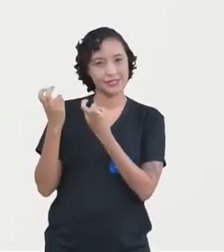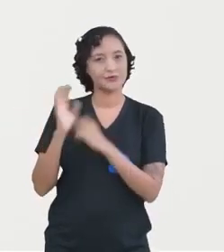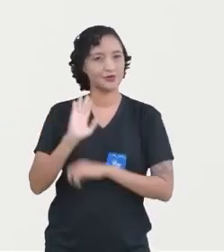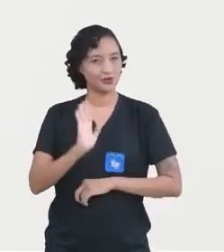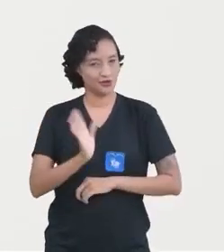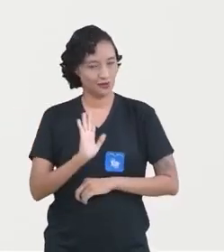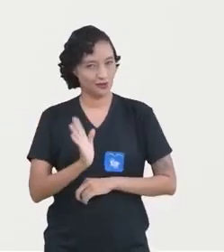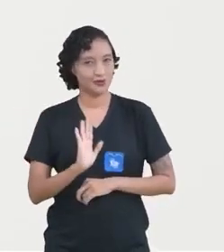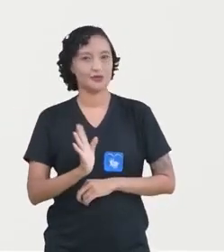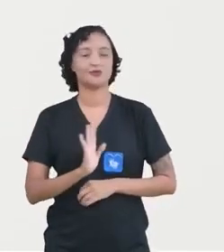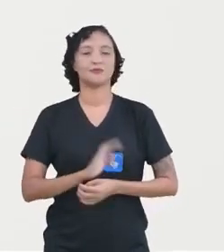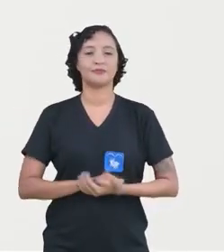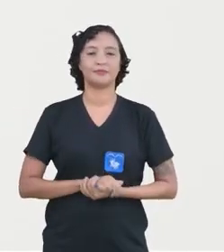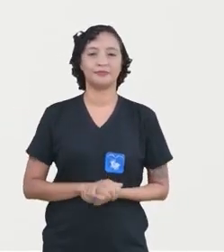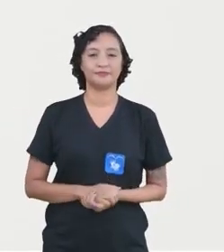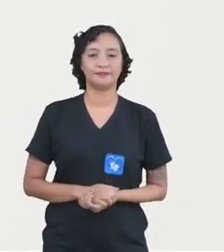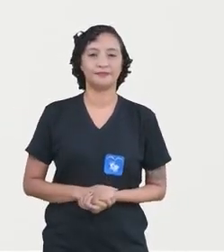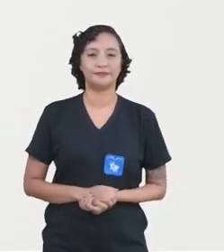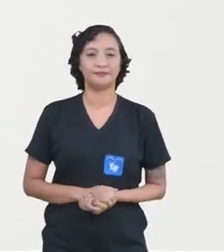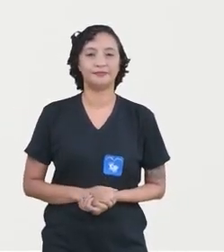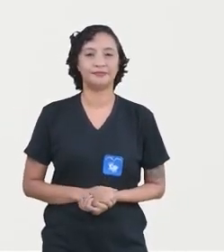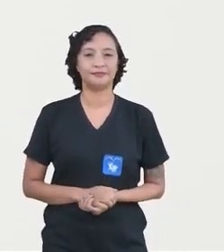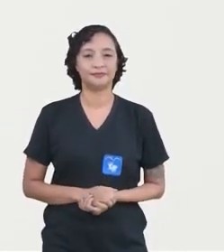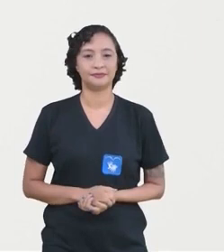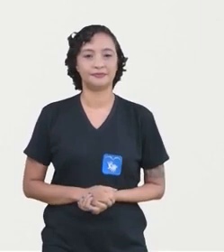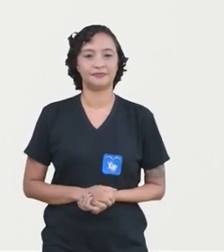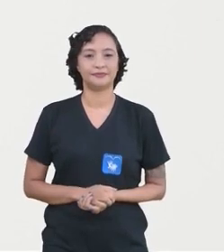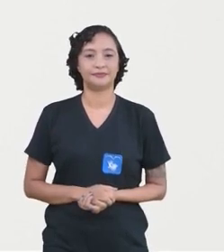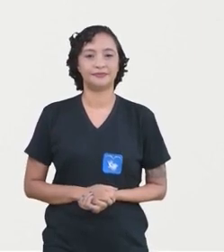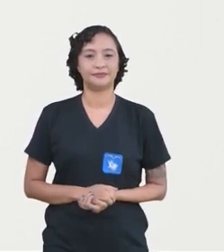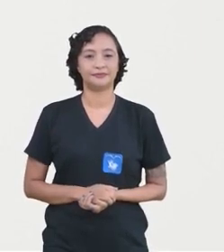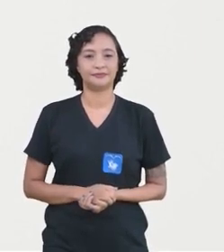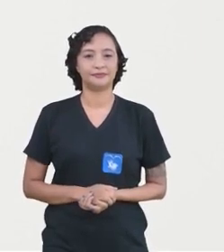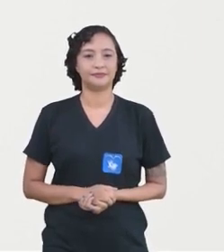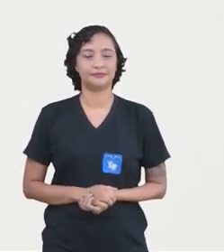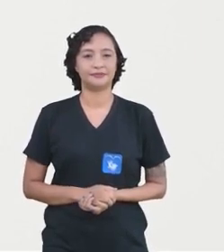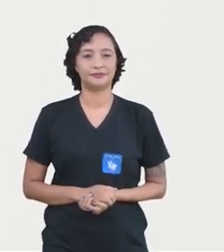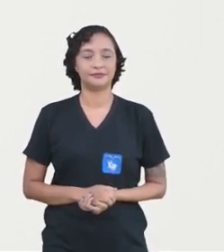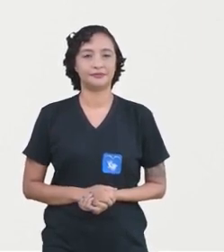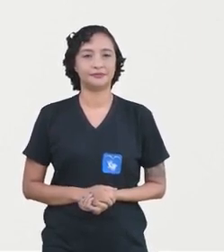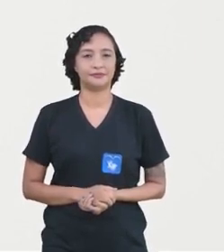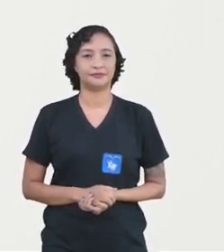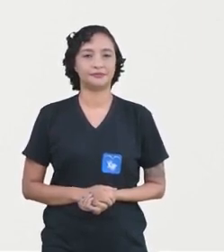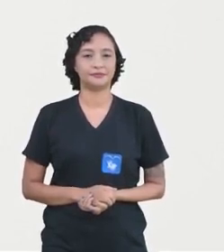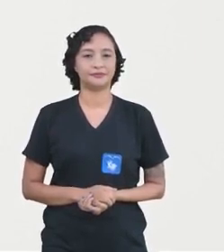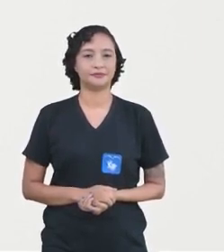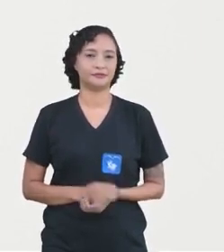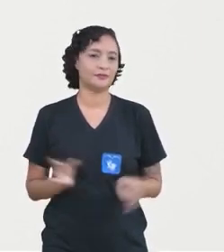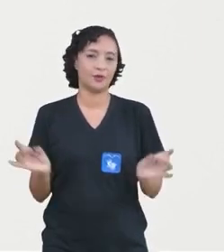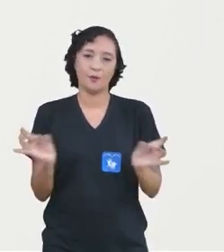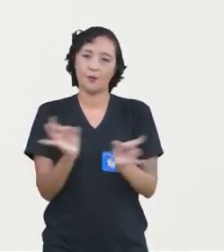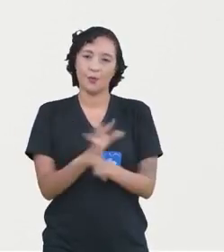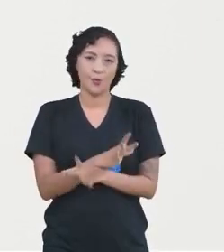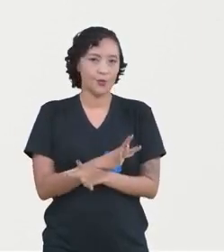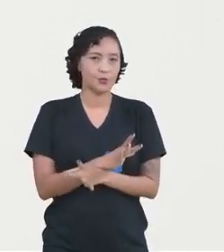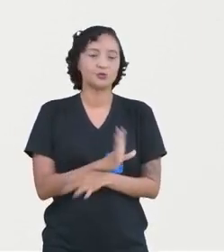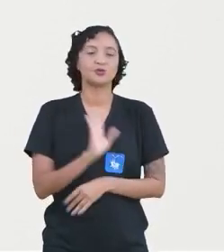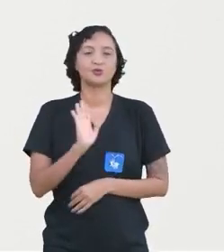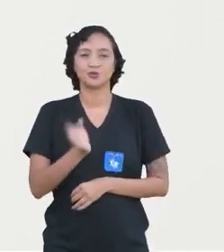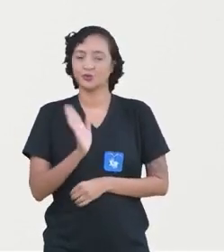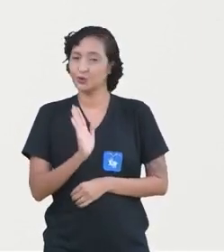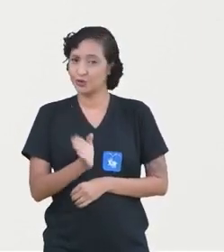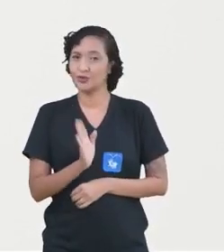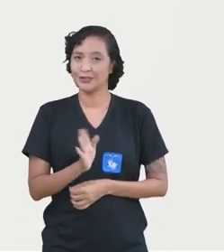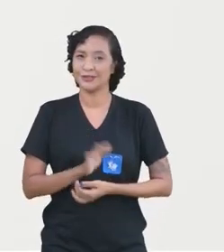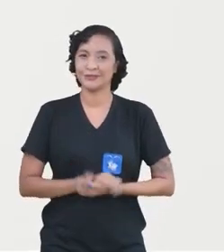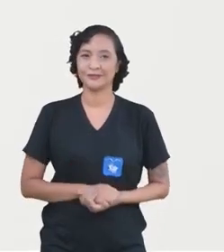ovários, né, que estão aqui, e a vulva, que ela é mais externa. Então, pronto. Por aqui você já